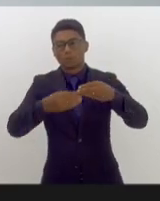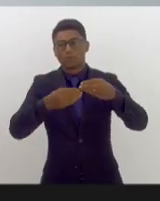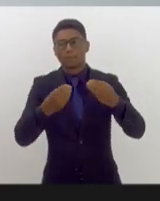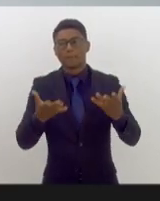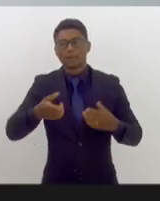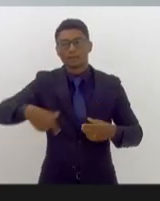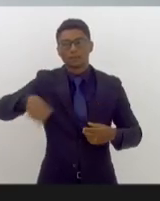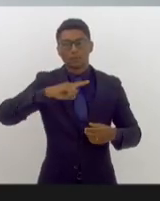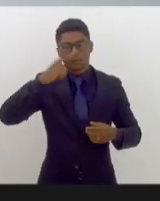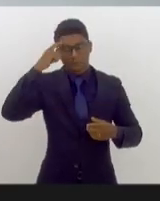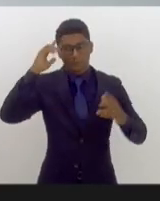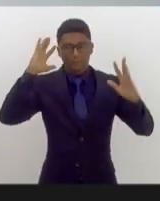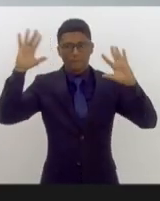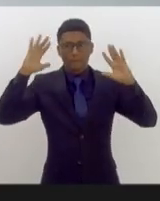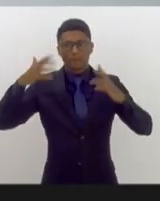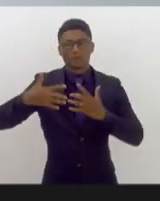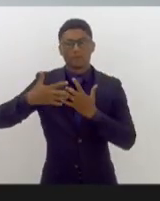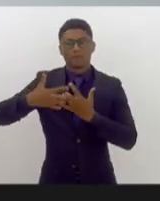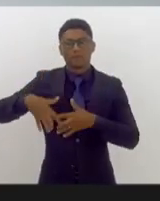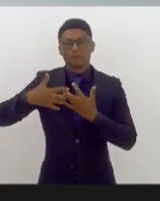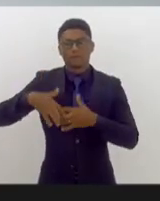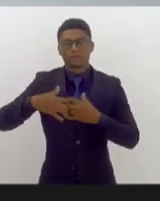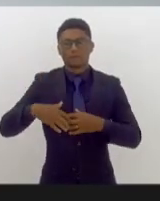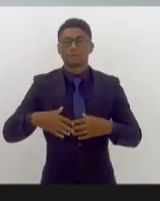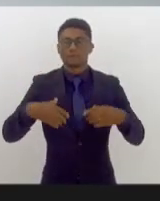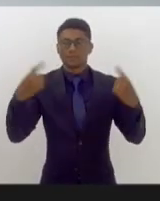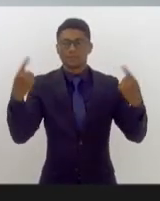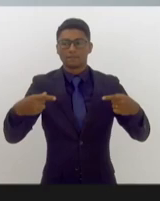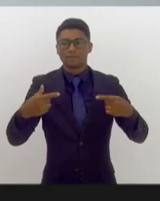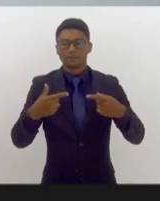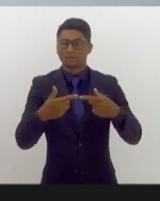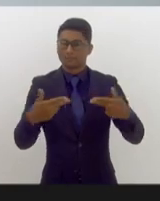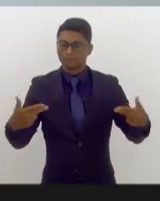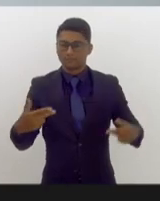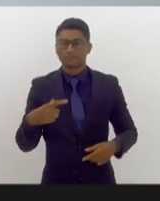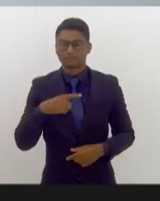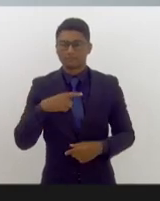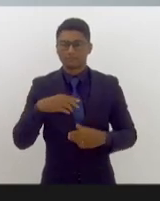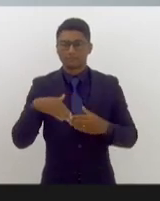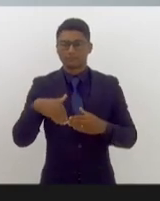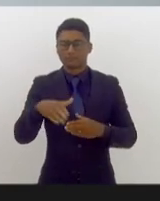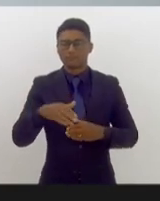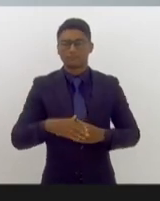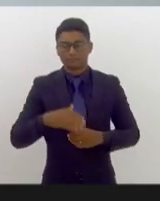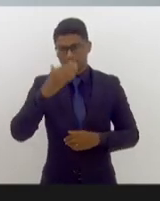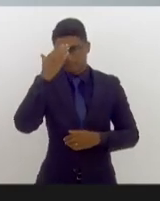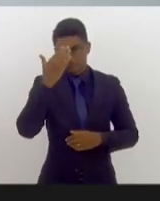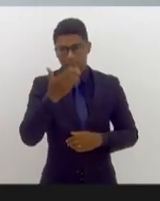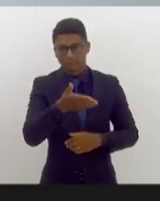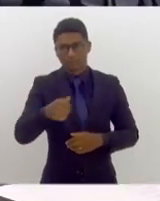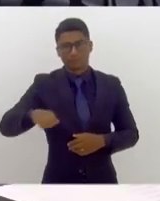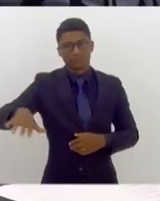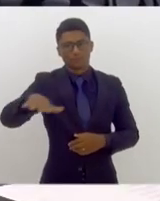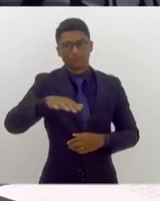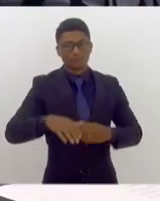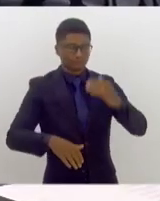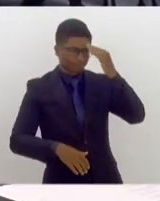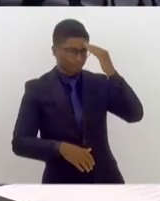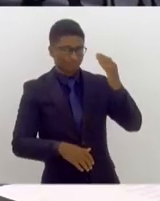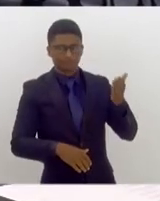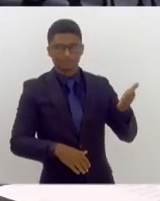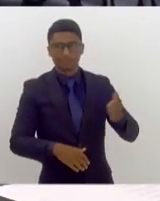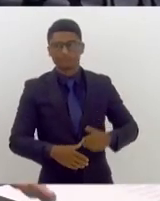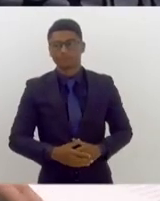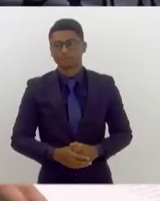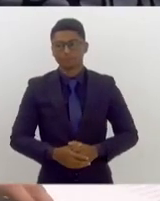as reflexões e as tarefas e desafios que temos pela frente. Obrigado a todos. Obrigado, José